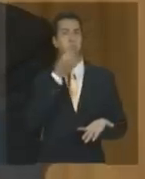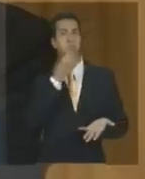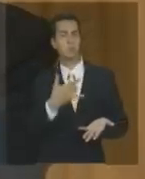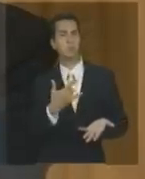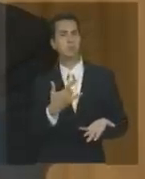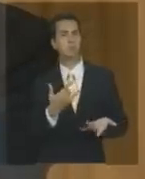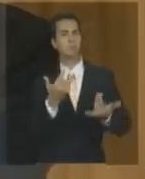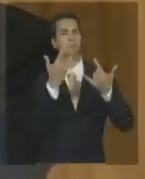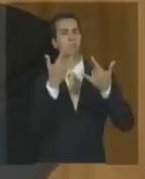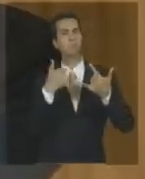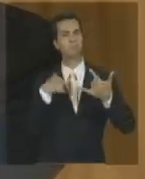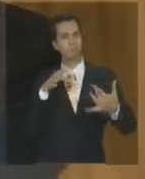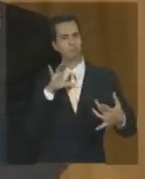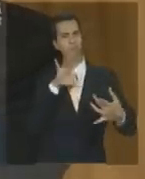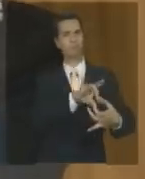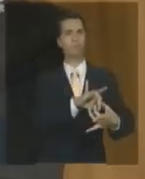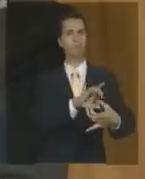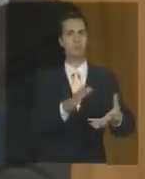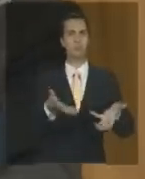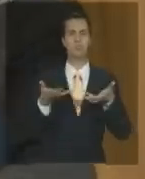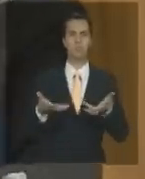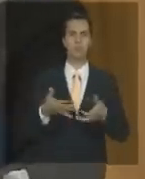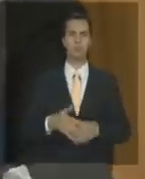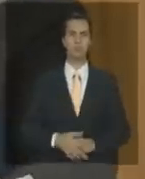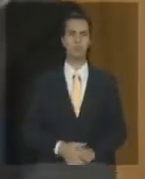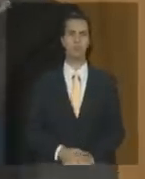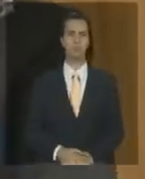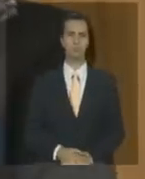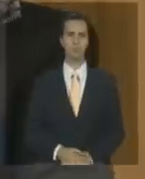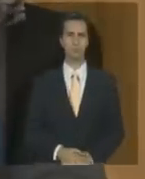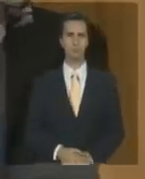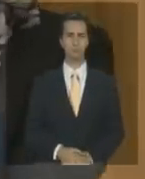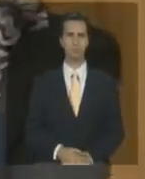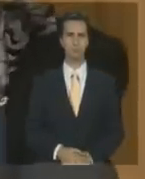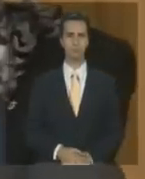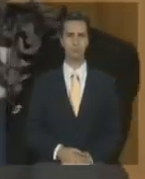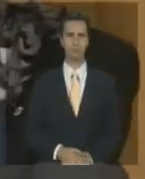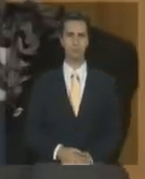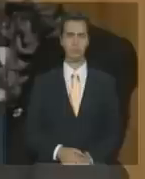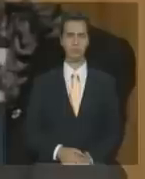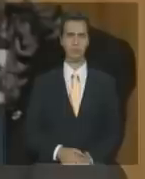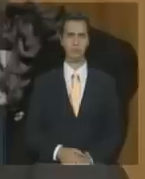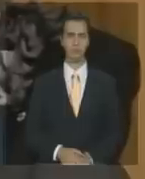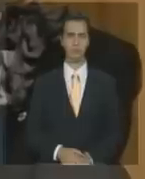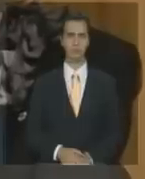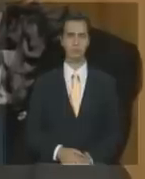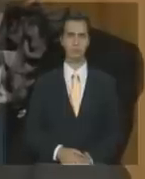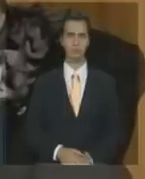atraente para a Organização de Transparência Internacional.